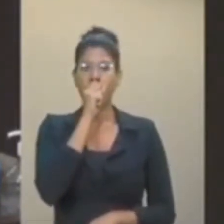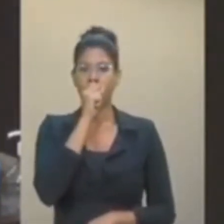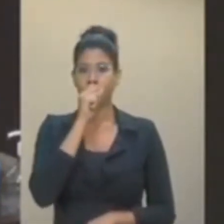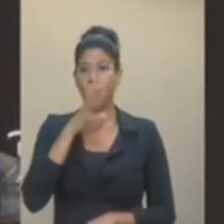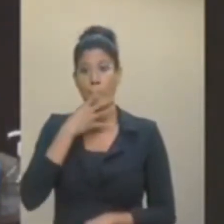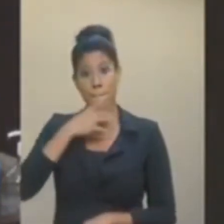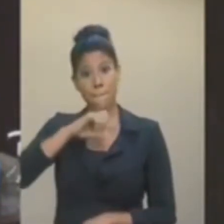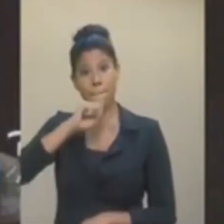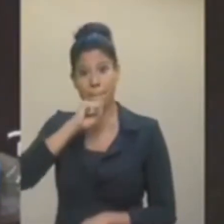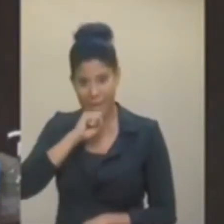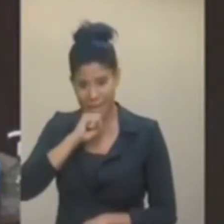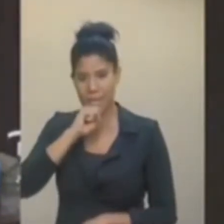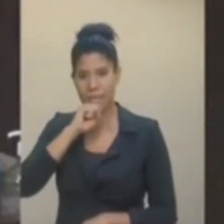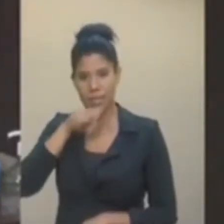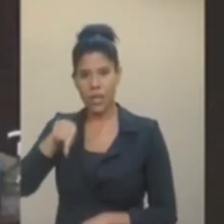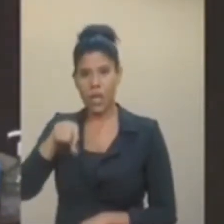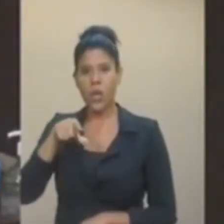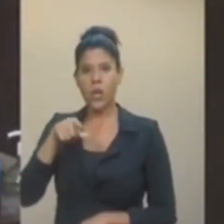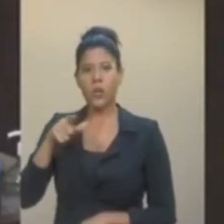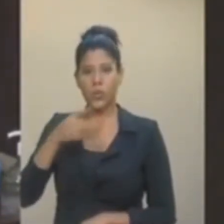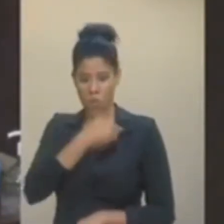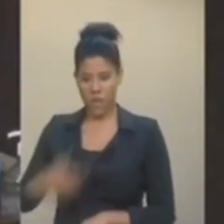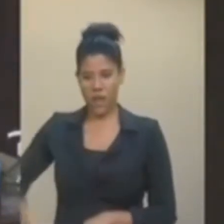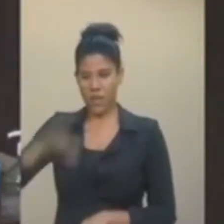foi preso político, ele que